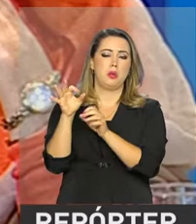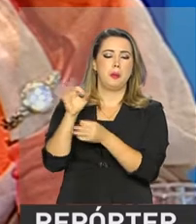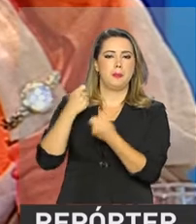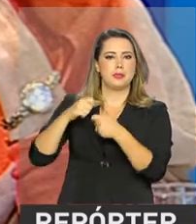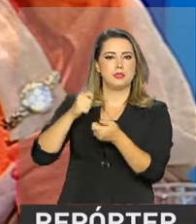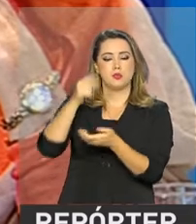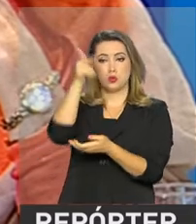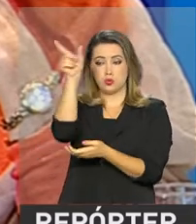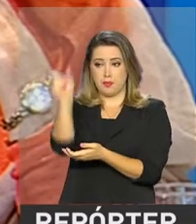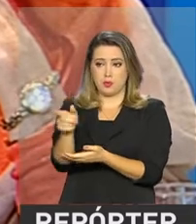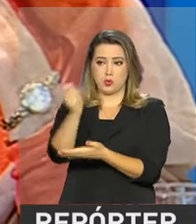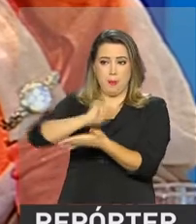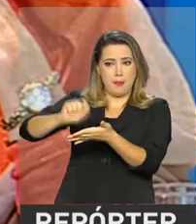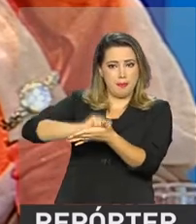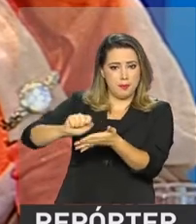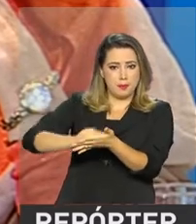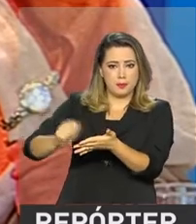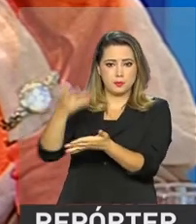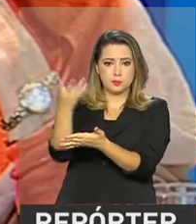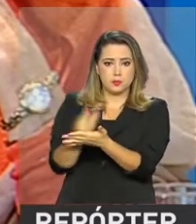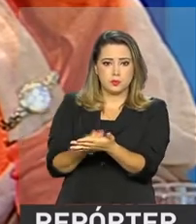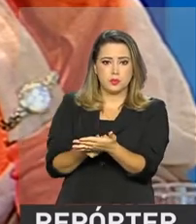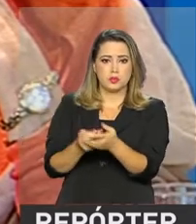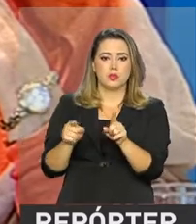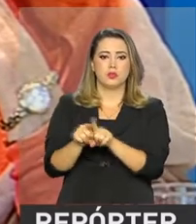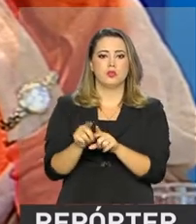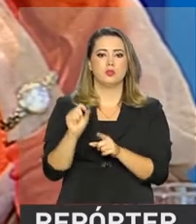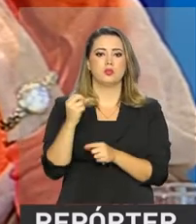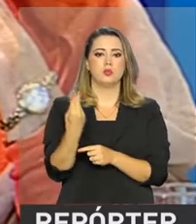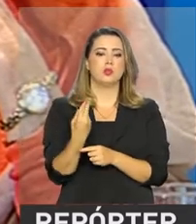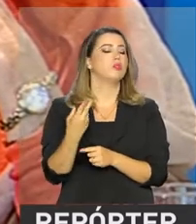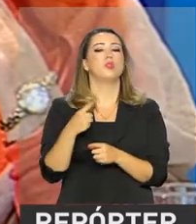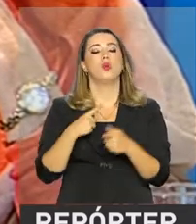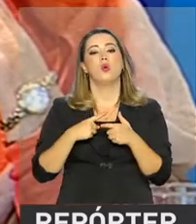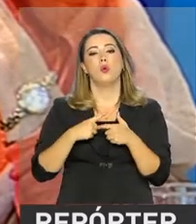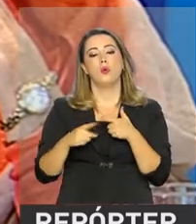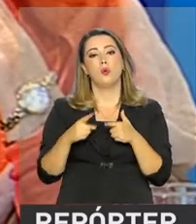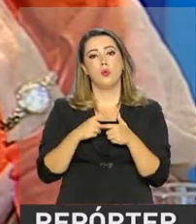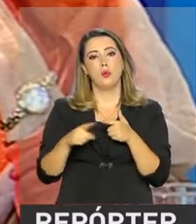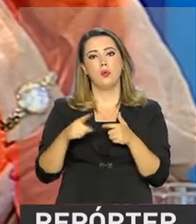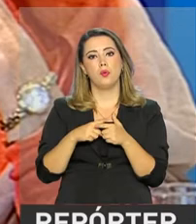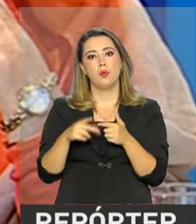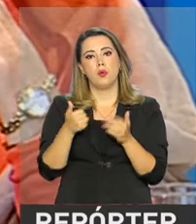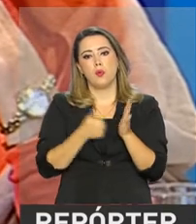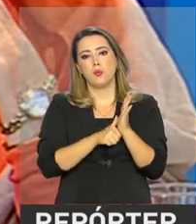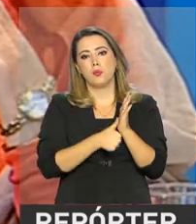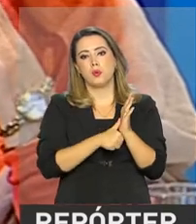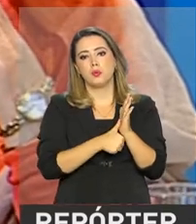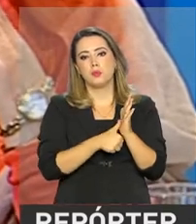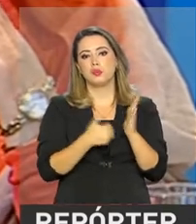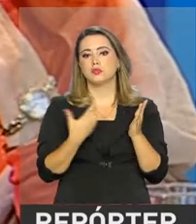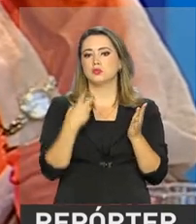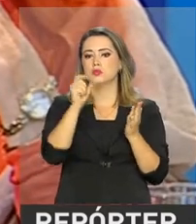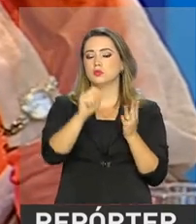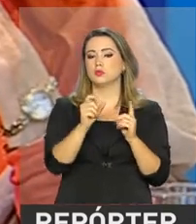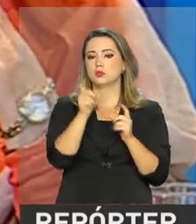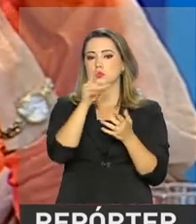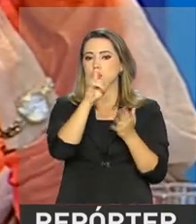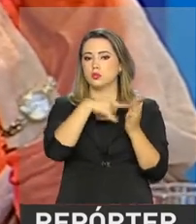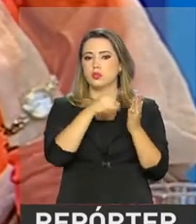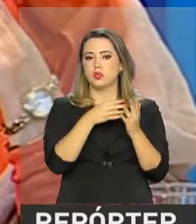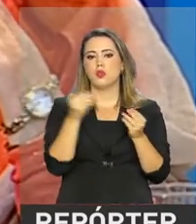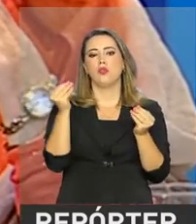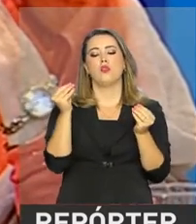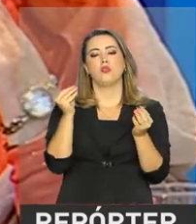transcritor, uma questão ligada a um problema de identificação, uma Falta